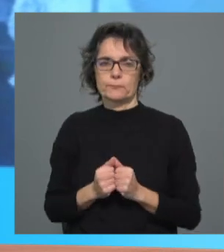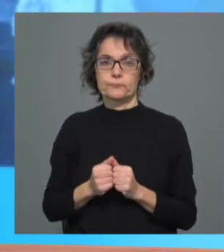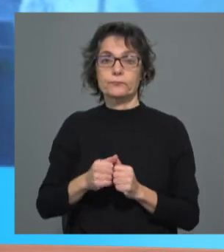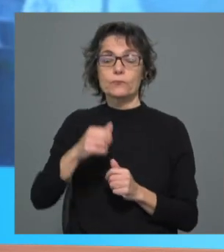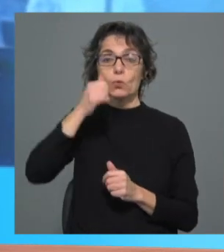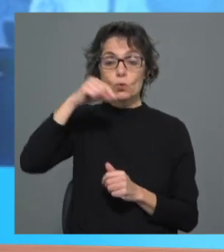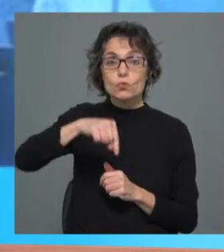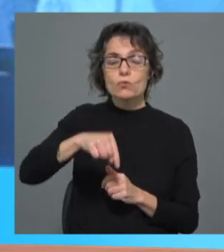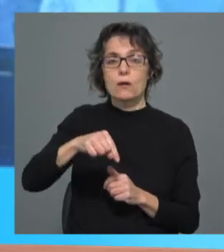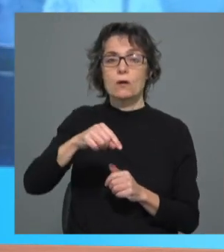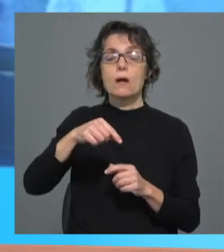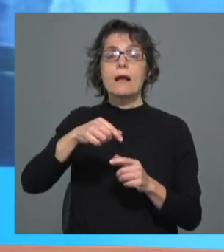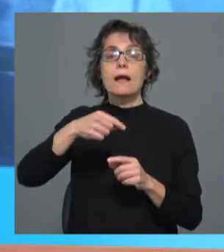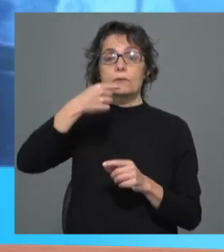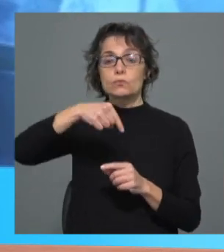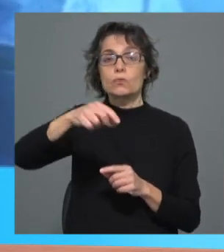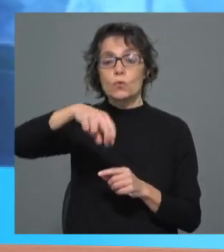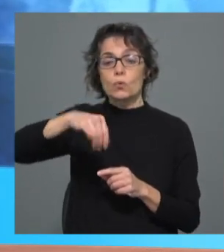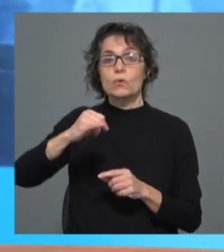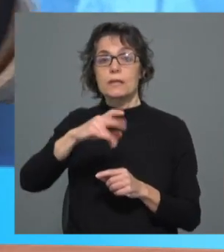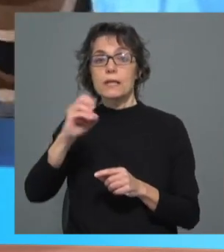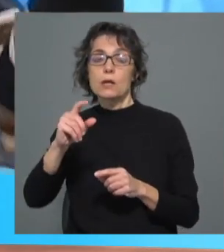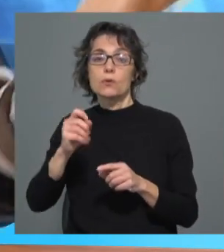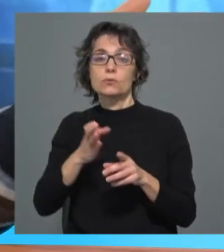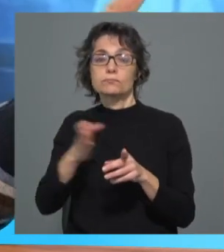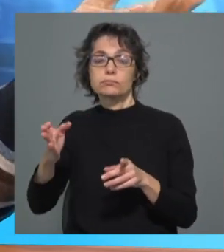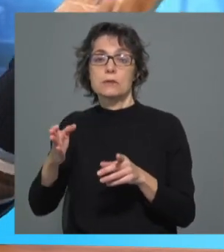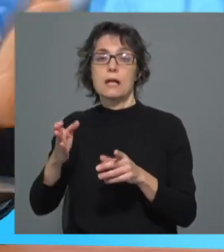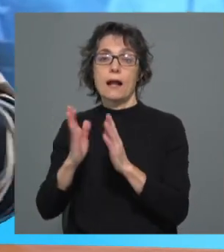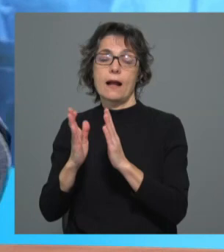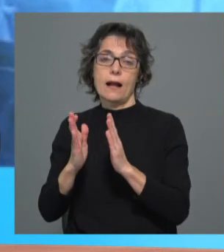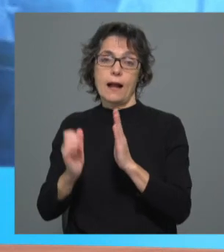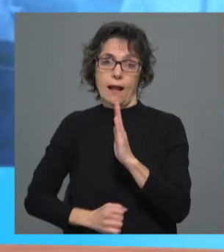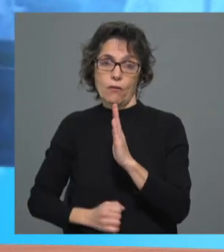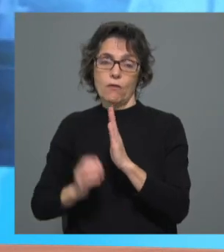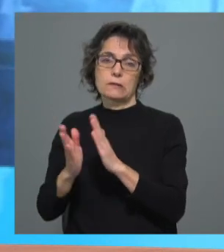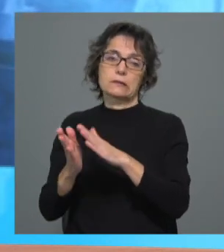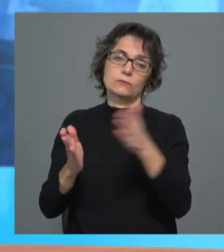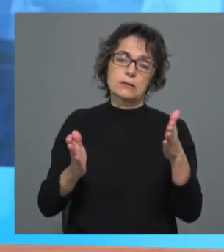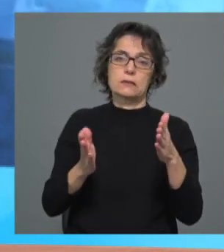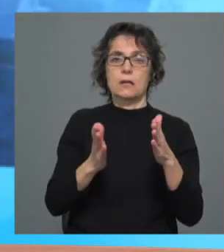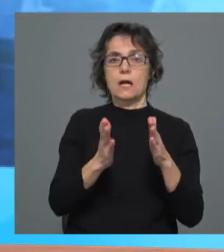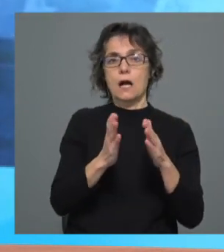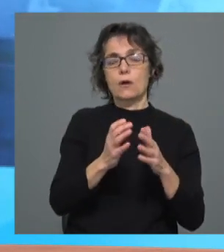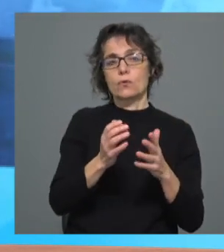oeste do Nilo à Igreja Católica e o leste aos protestantes. Portanto, por exemplo,